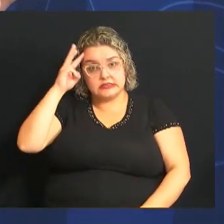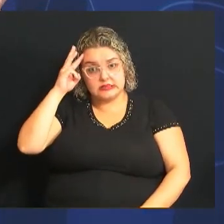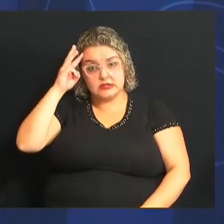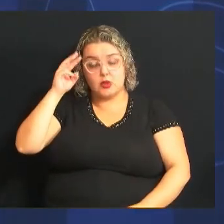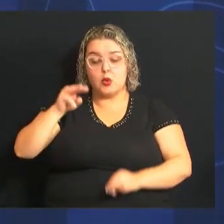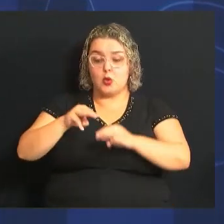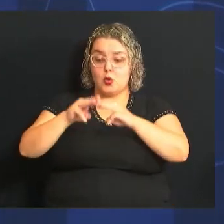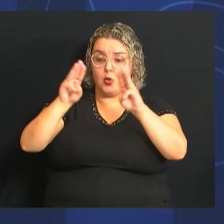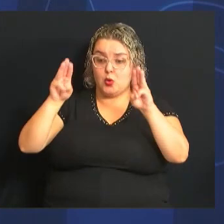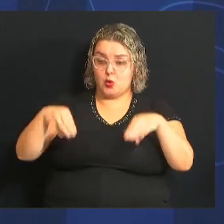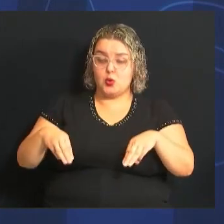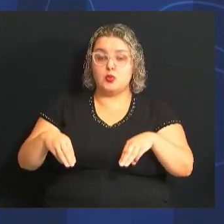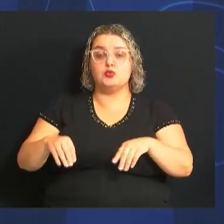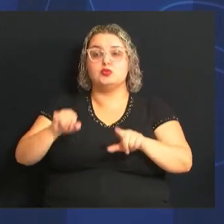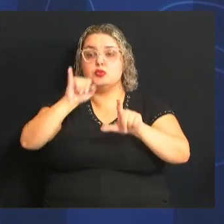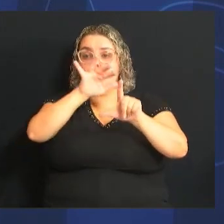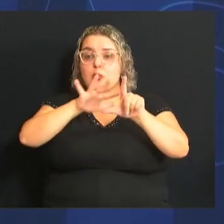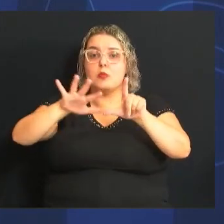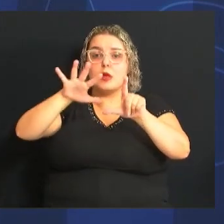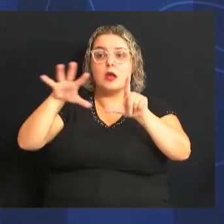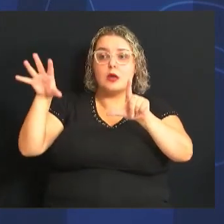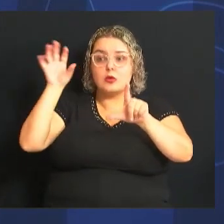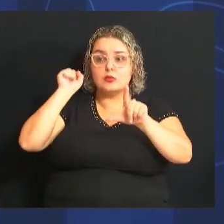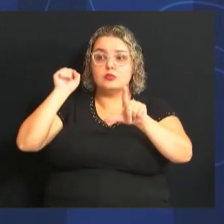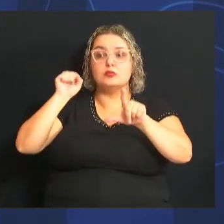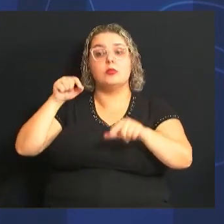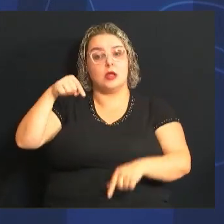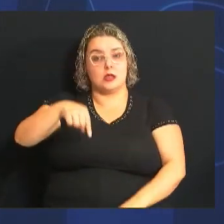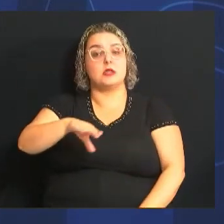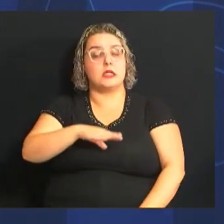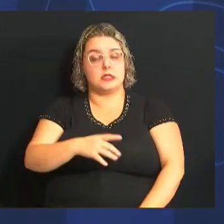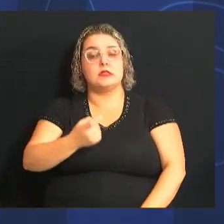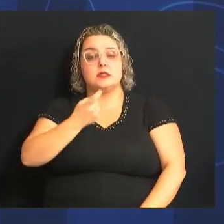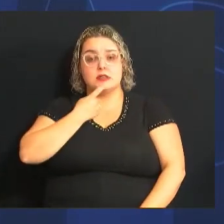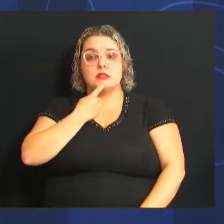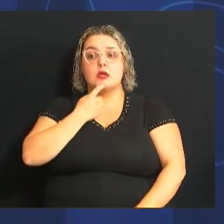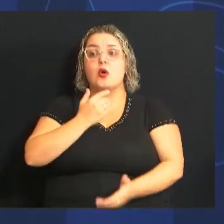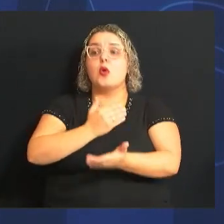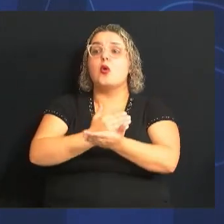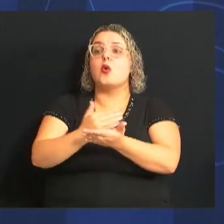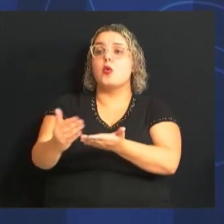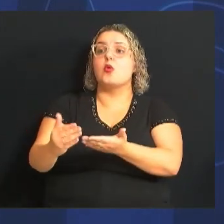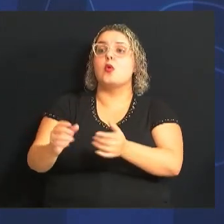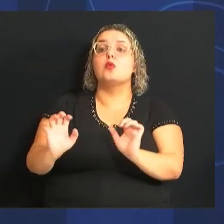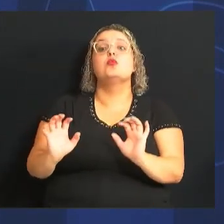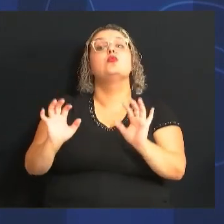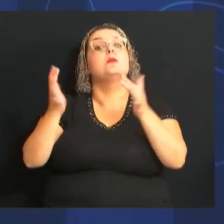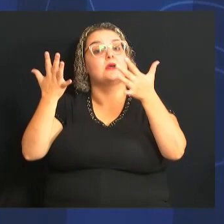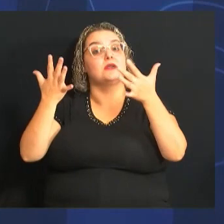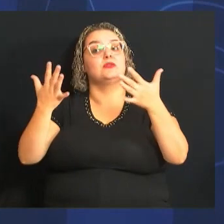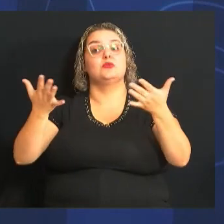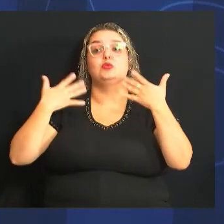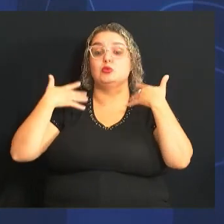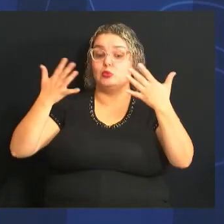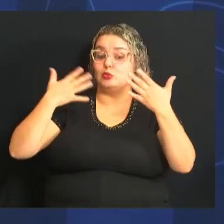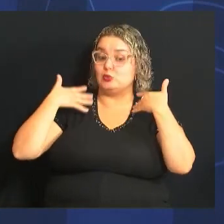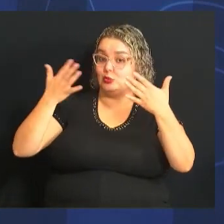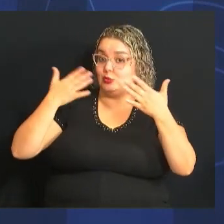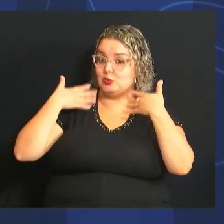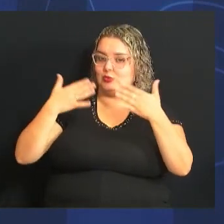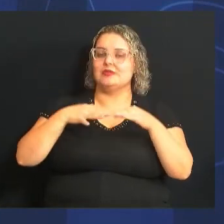da Imagem e do Som, o MIS, aqui da cidade de Campinas, inicia o Festival de Verão com uma